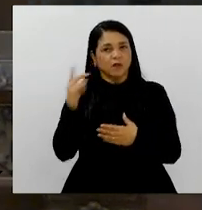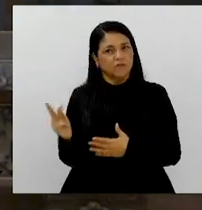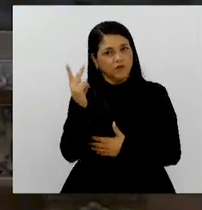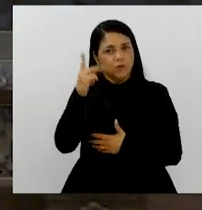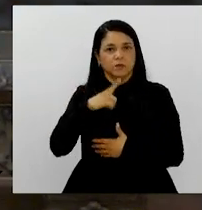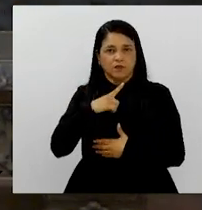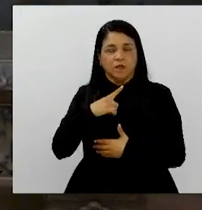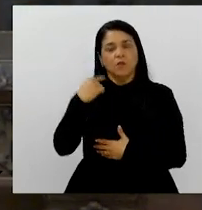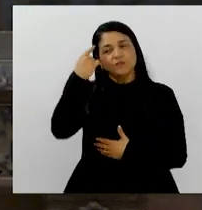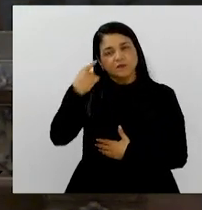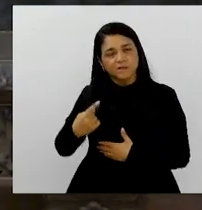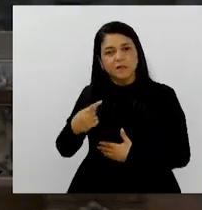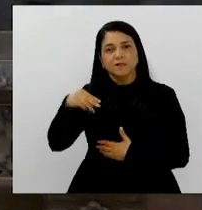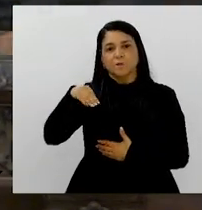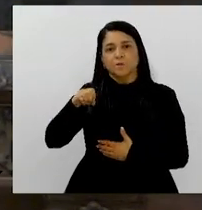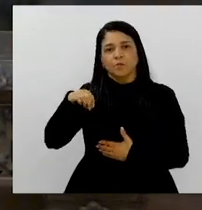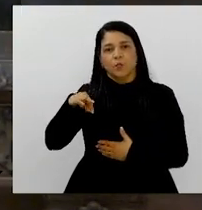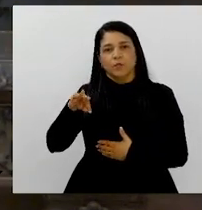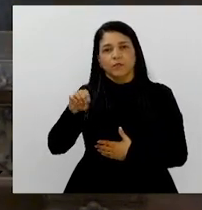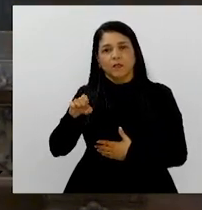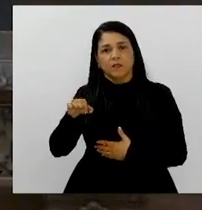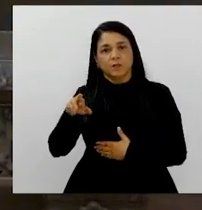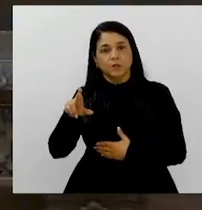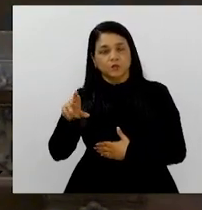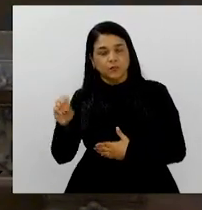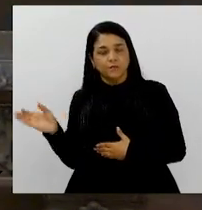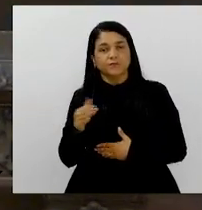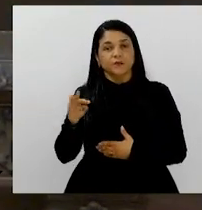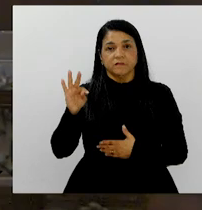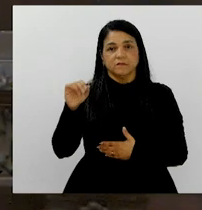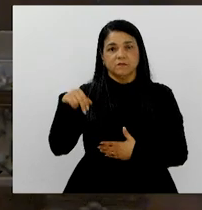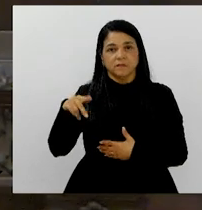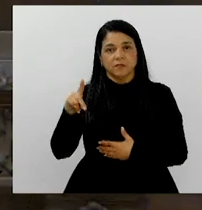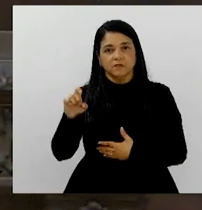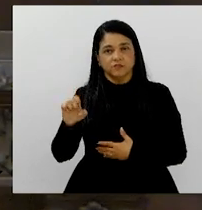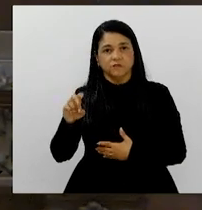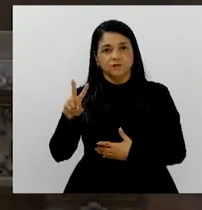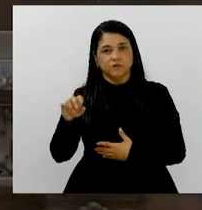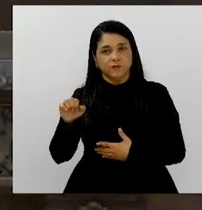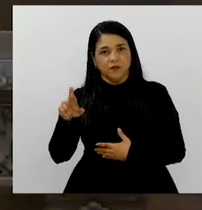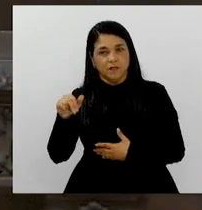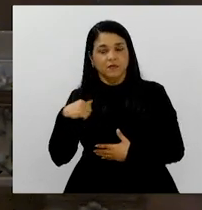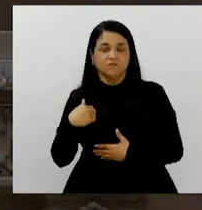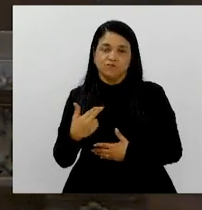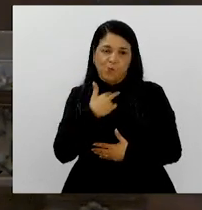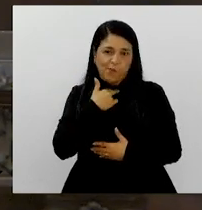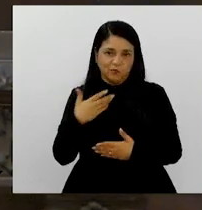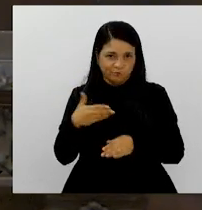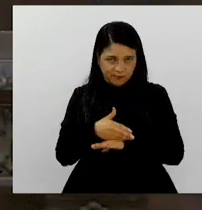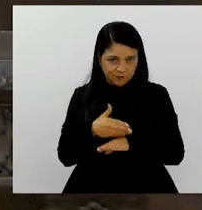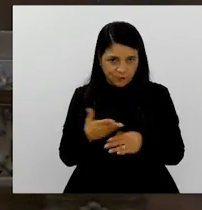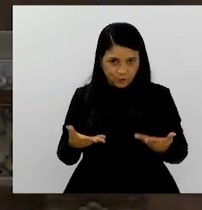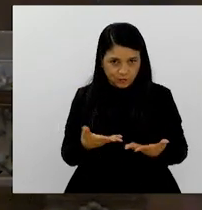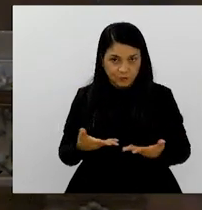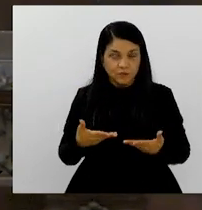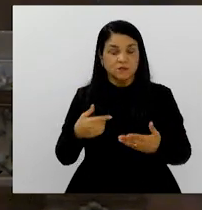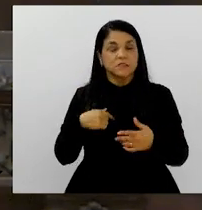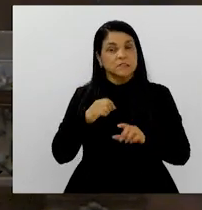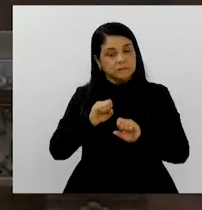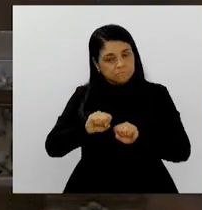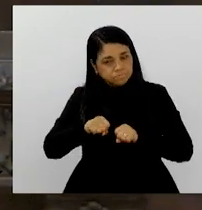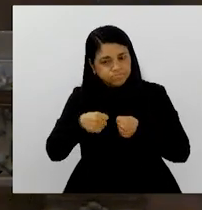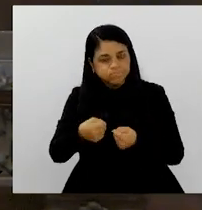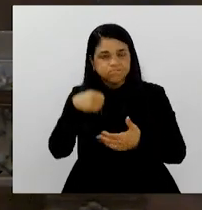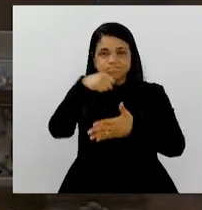Dani Monteiro, deputado Tande Vieira, que não puderam estar presentes na noite de hoje, tem se debruçado muito